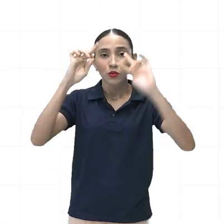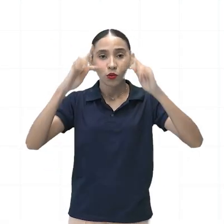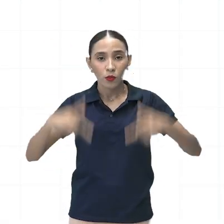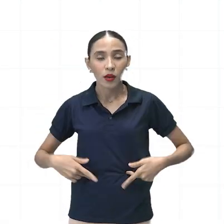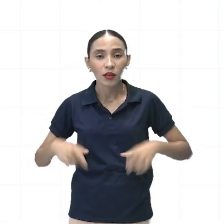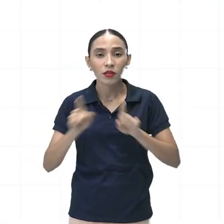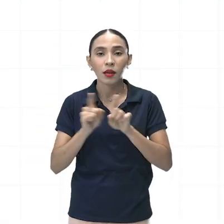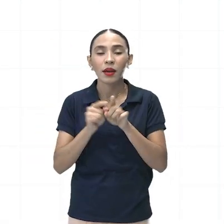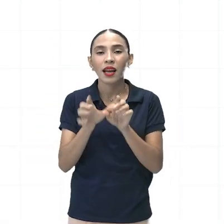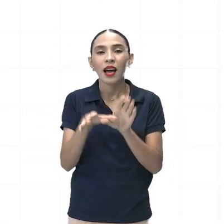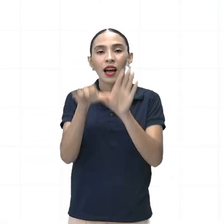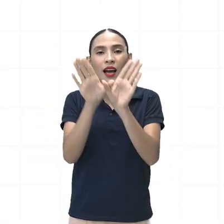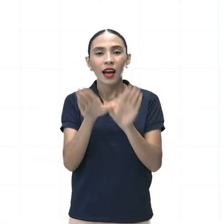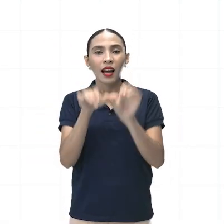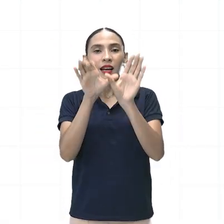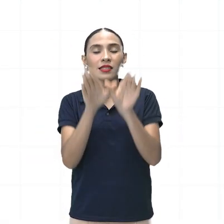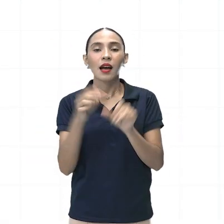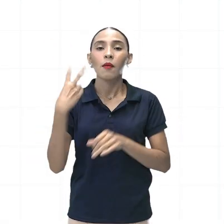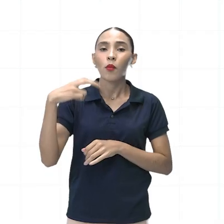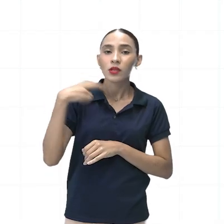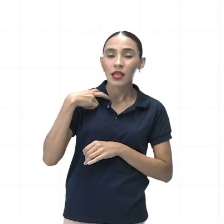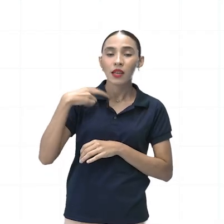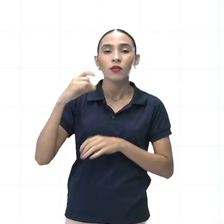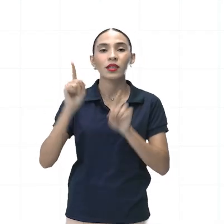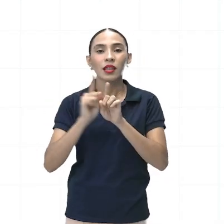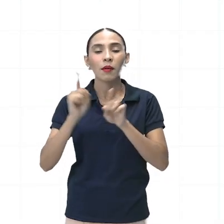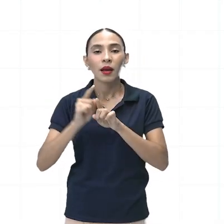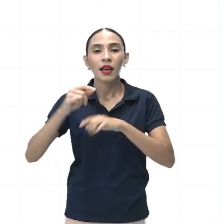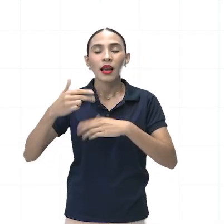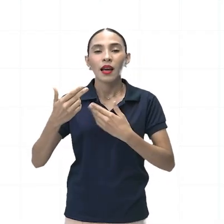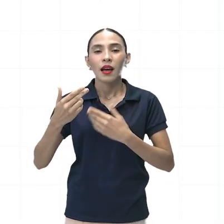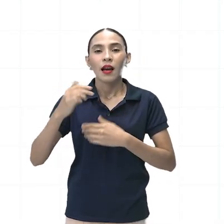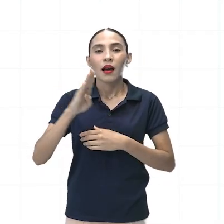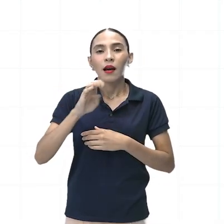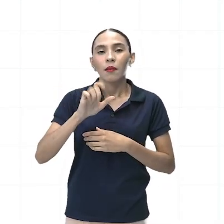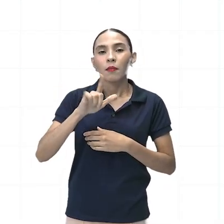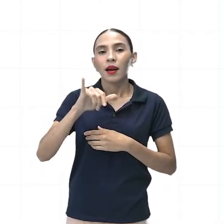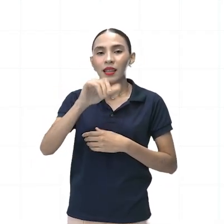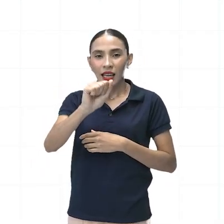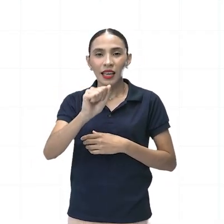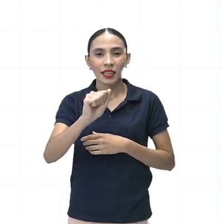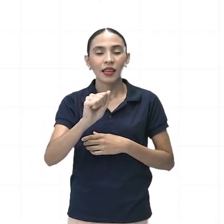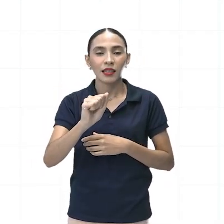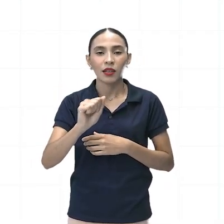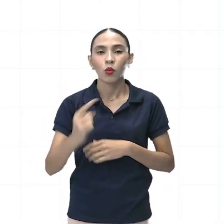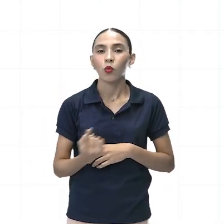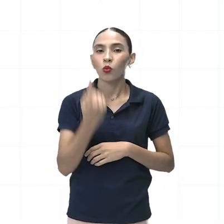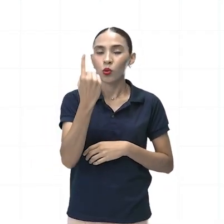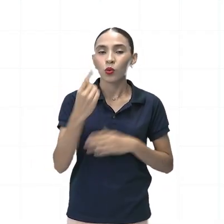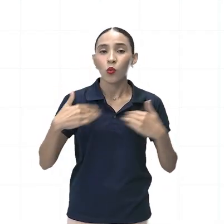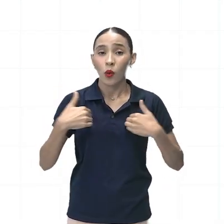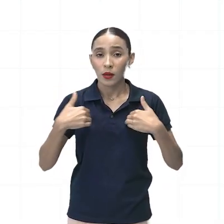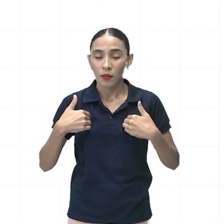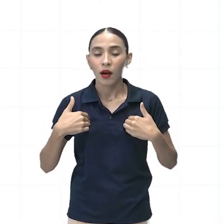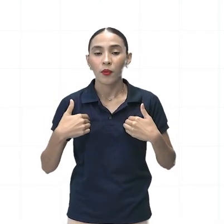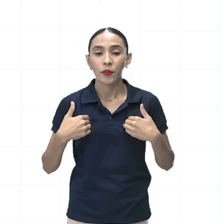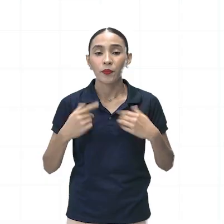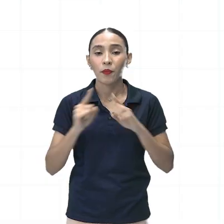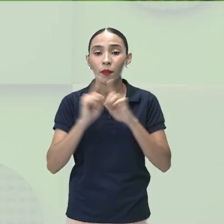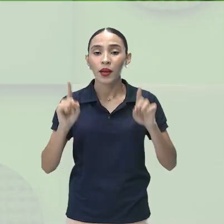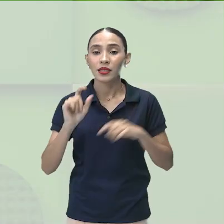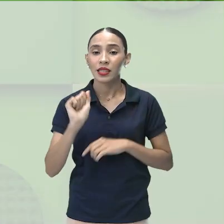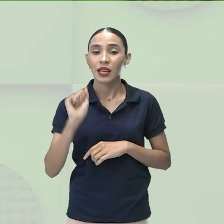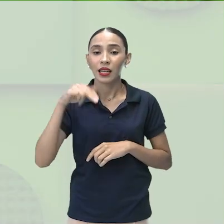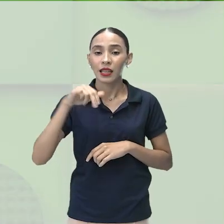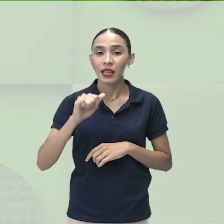dos morcegos e as nadadeiras de uma baleia, que derivam de um ancestral em comum. E quanto aos órgãos